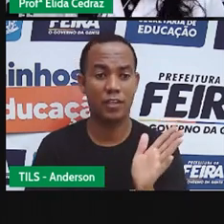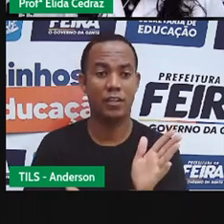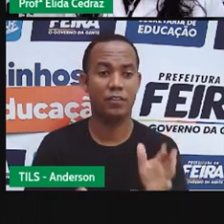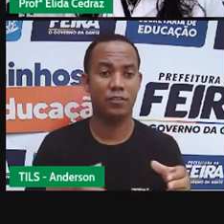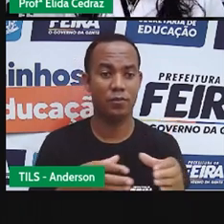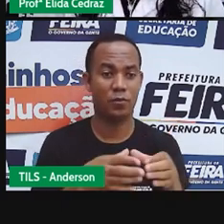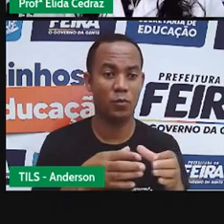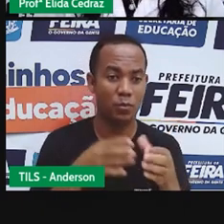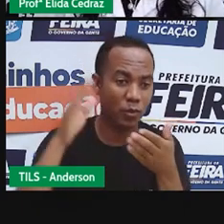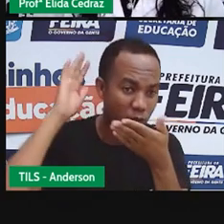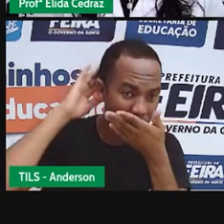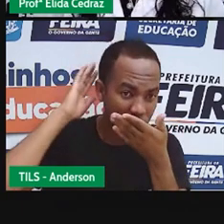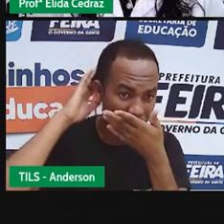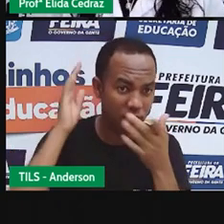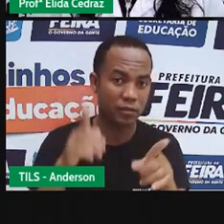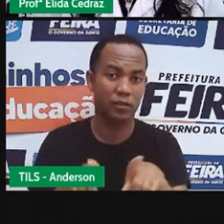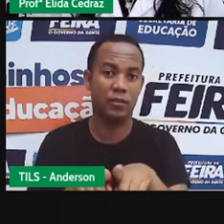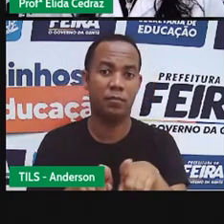sofreram essas mudanças.